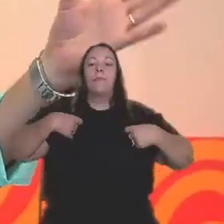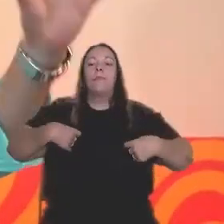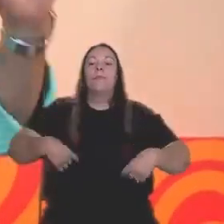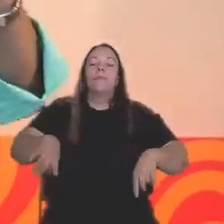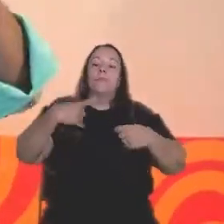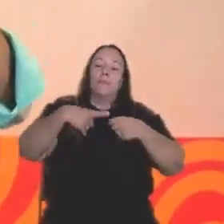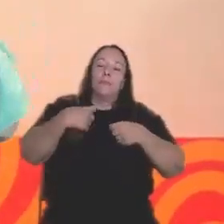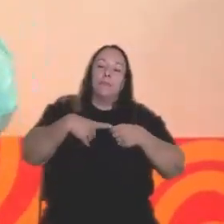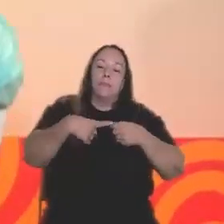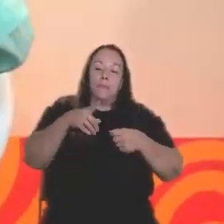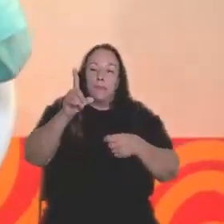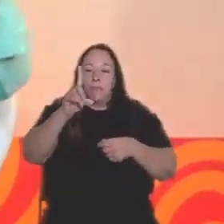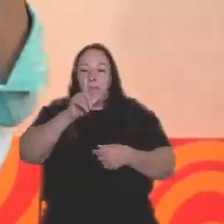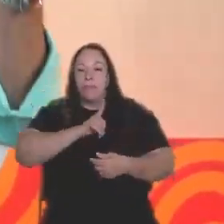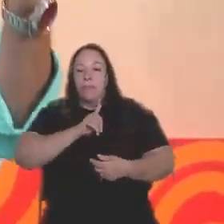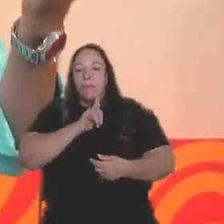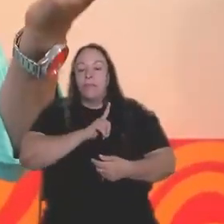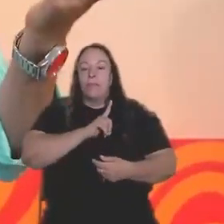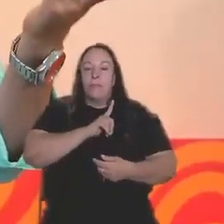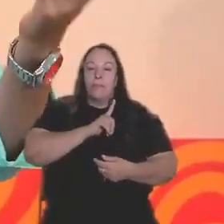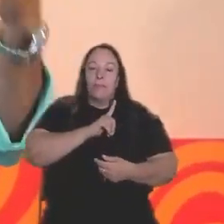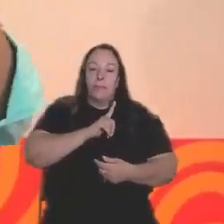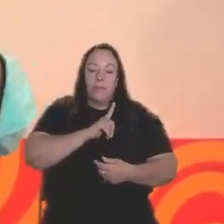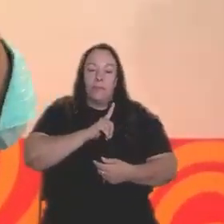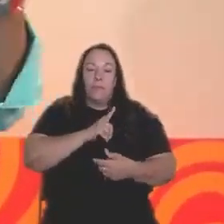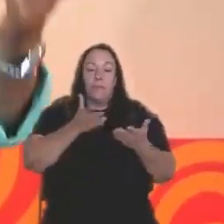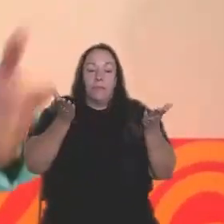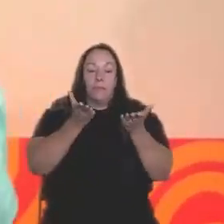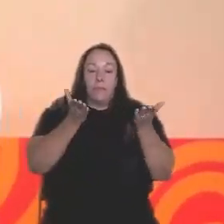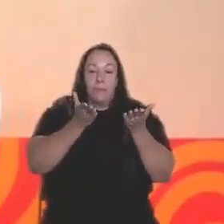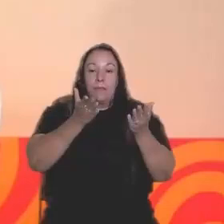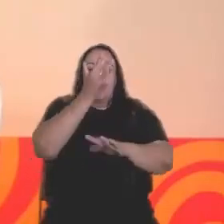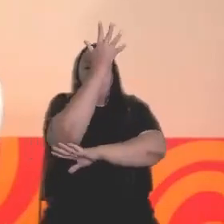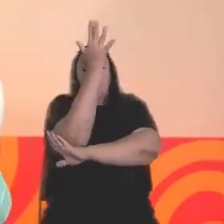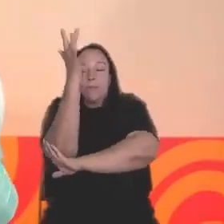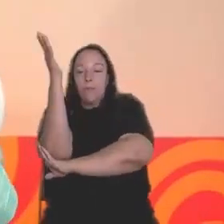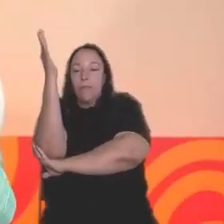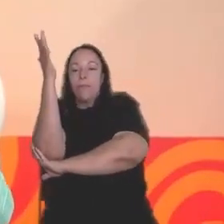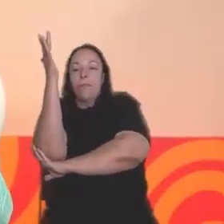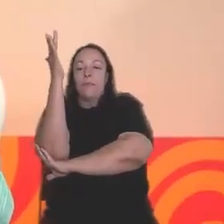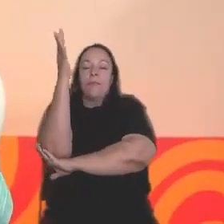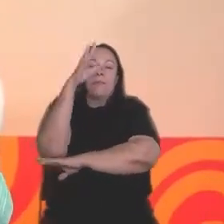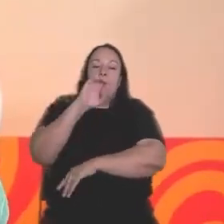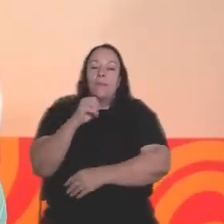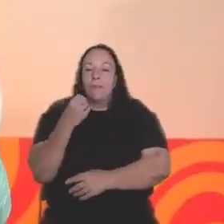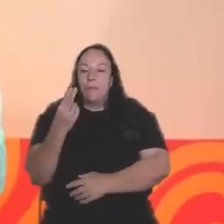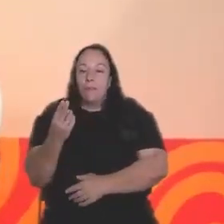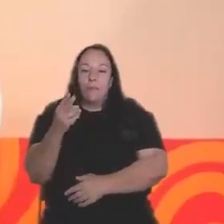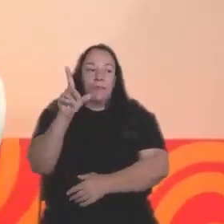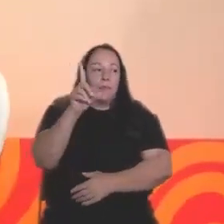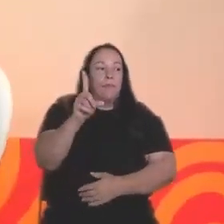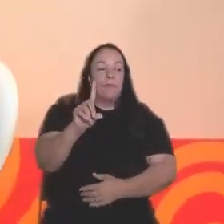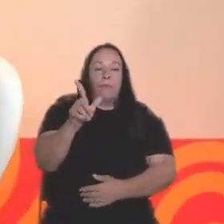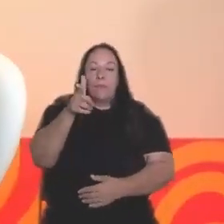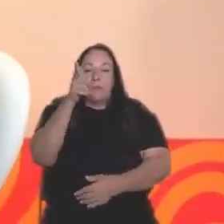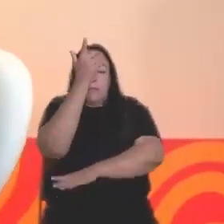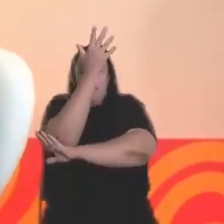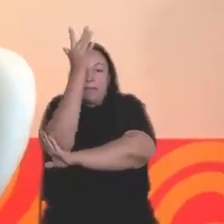sem as árvores. Olha aqui o mesmo detalhe com árvore. O que é melhor, com árvore ou sem árvore? Então, eu acho muito interessante. É um